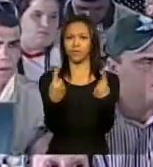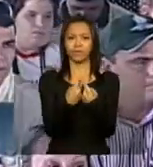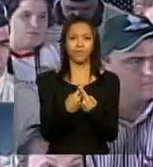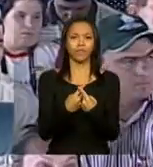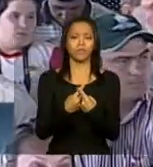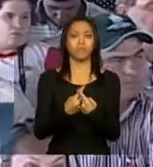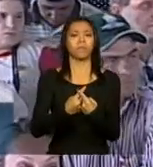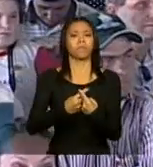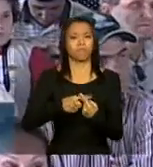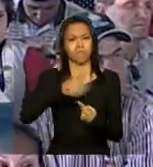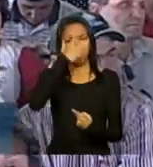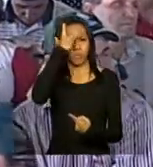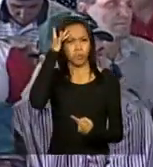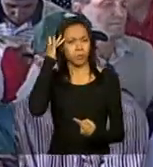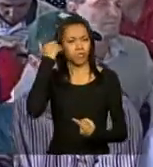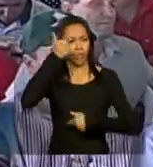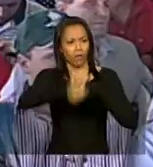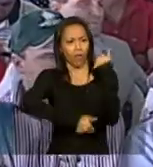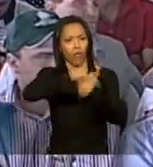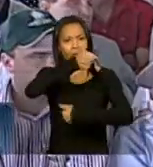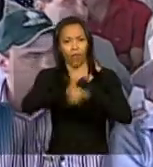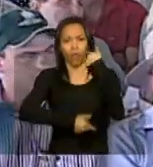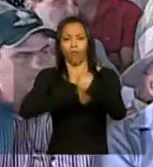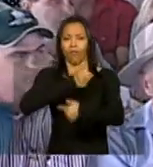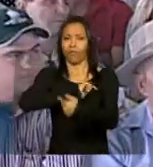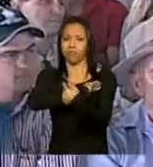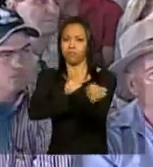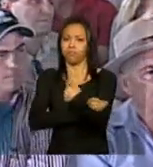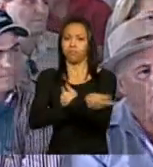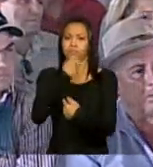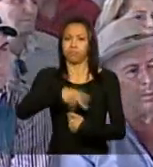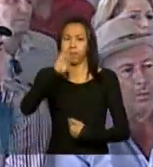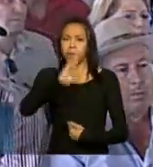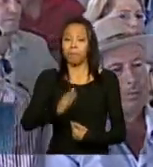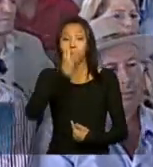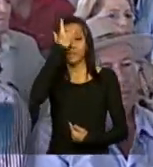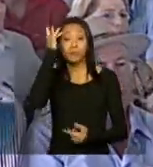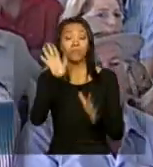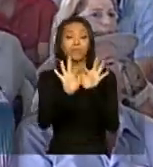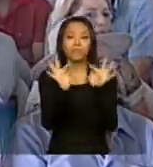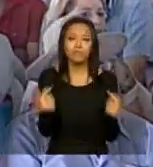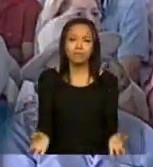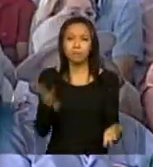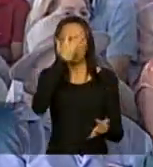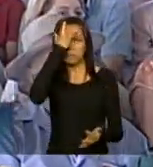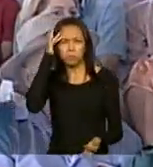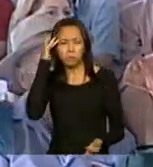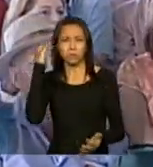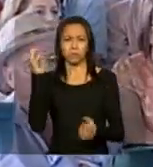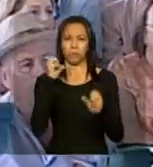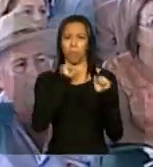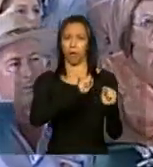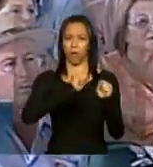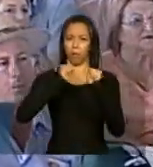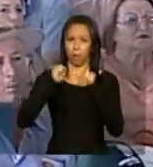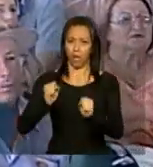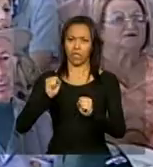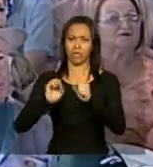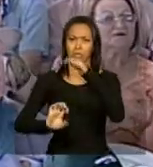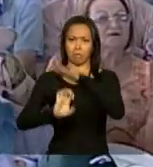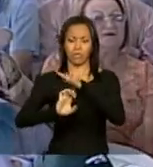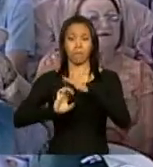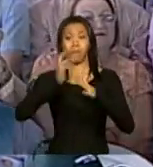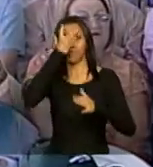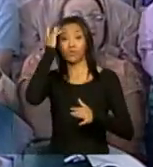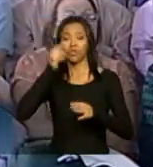dos verdadeiros heróis desse país, pequenos, médios e grandes produtores, gente que veio de